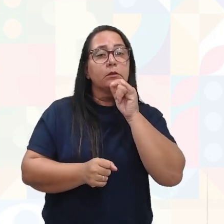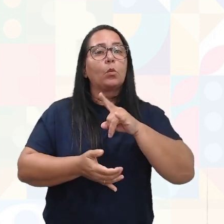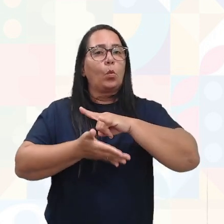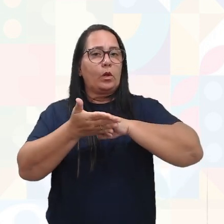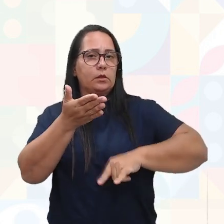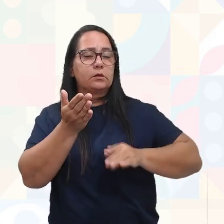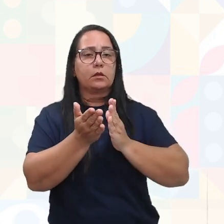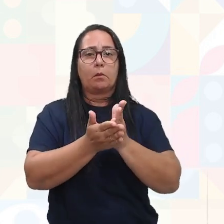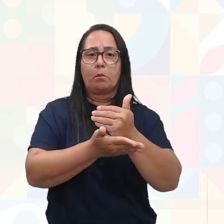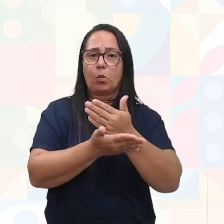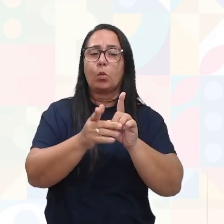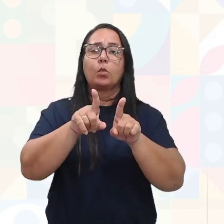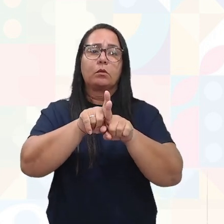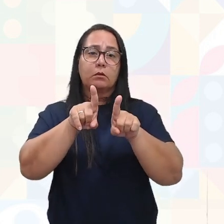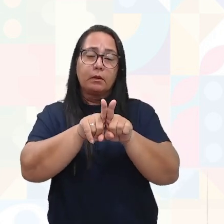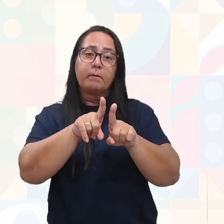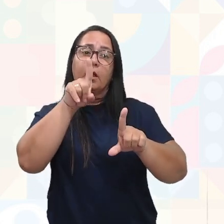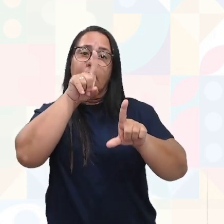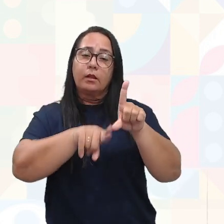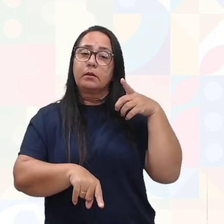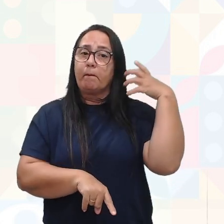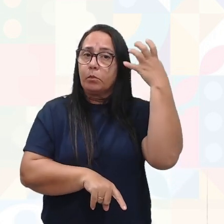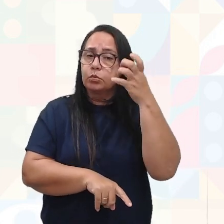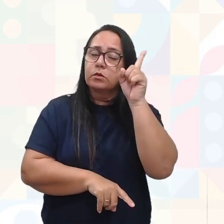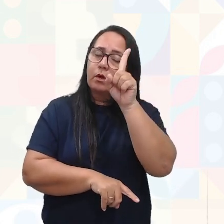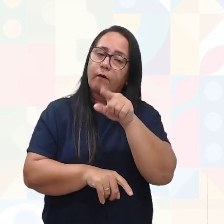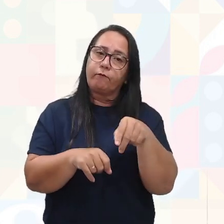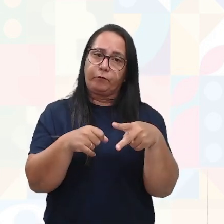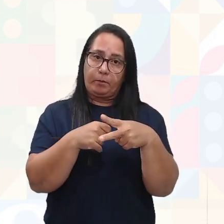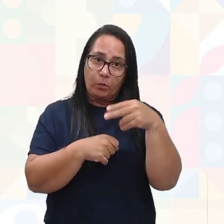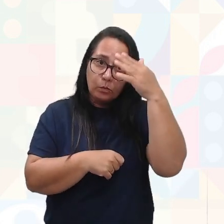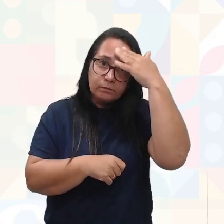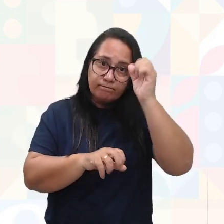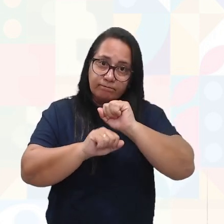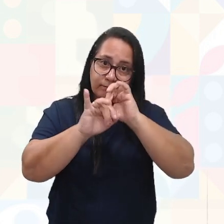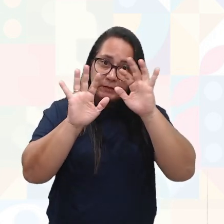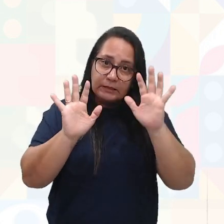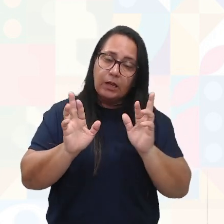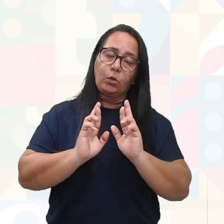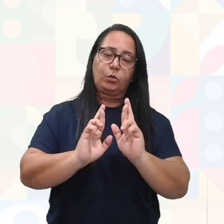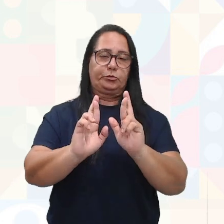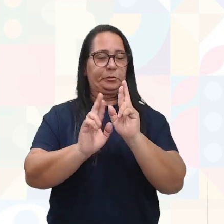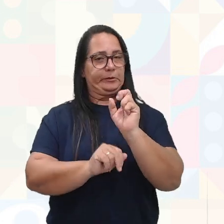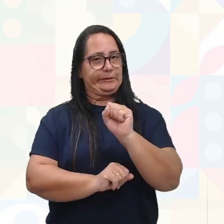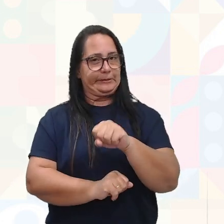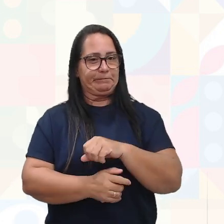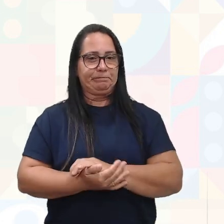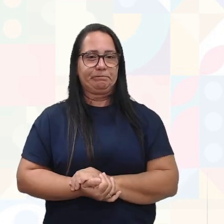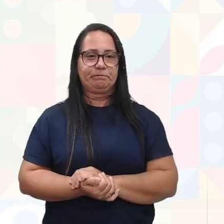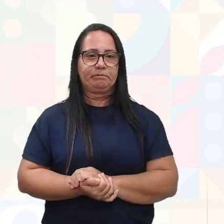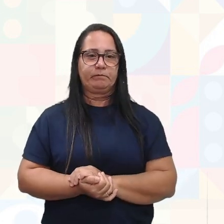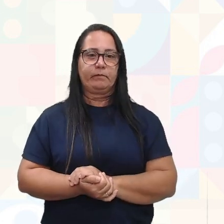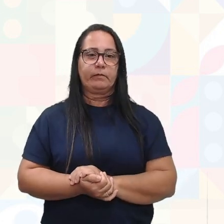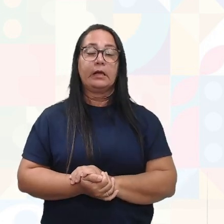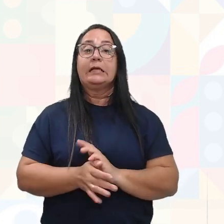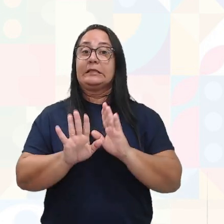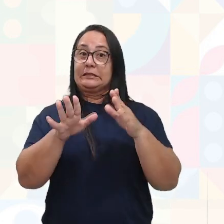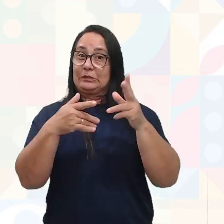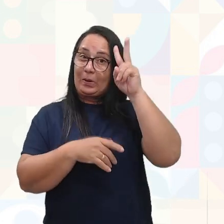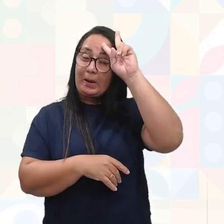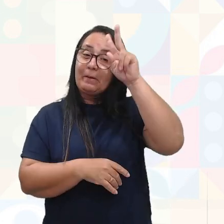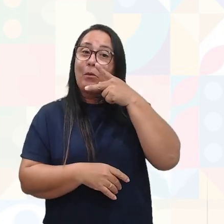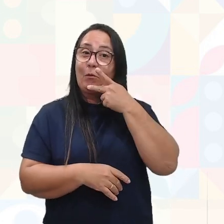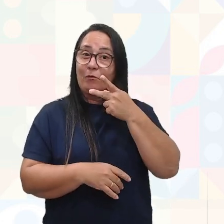verbal. A letra de uma música é verbal. Entenderam? Vocês entenderam até aí, né, minha gente? Eu espero que sim. Bora lá. Bom, lembra que eu